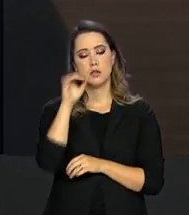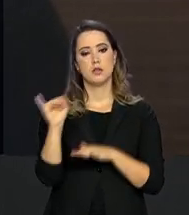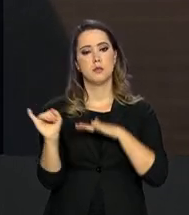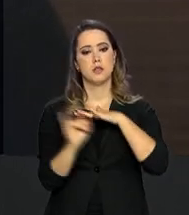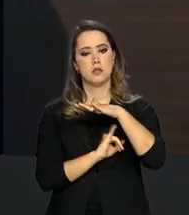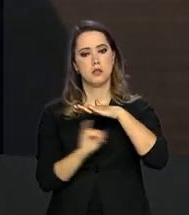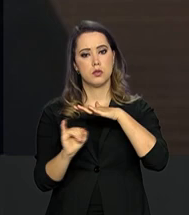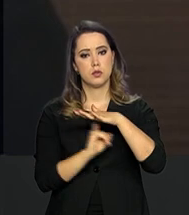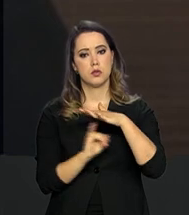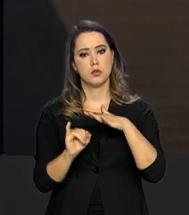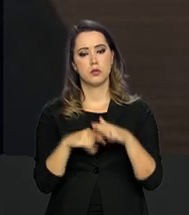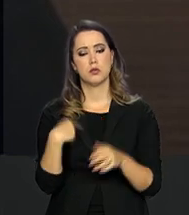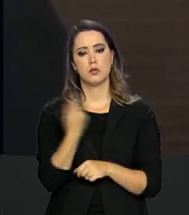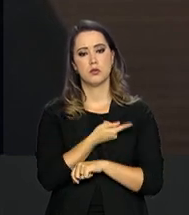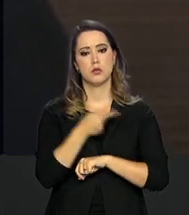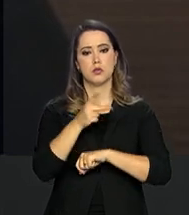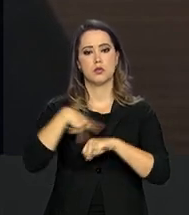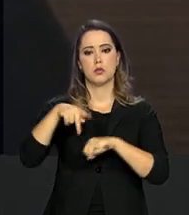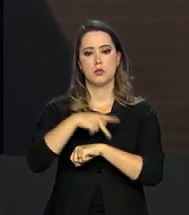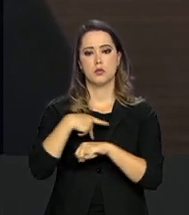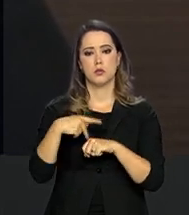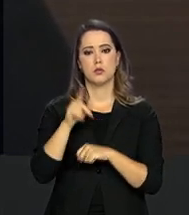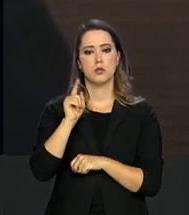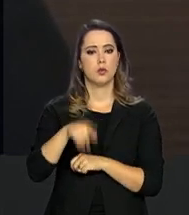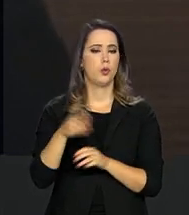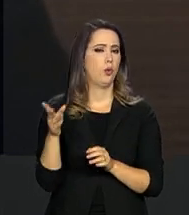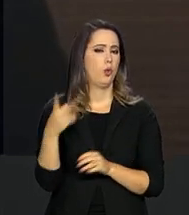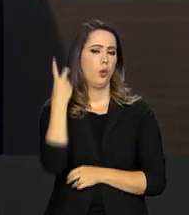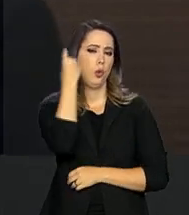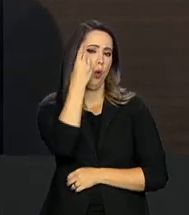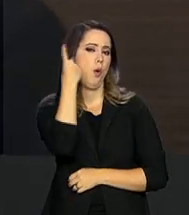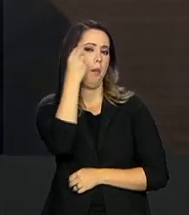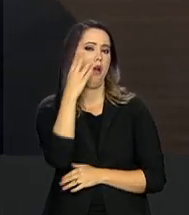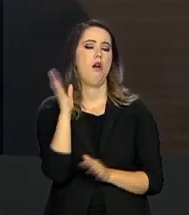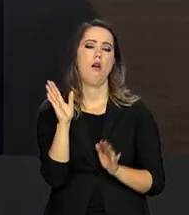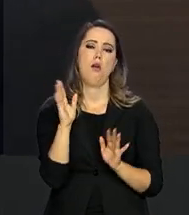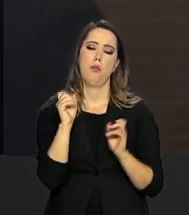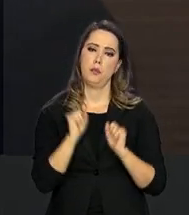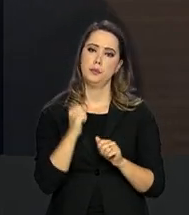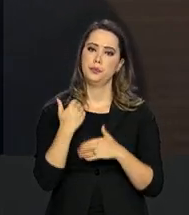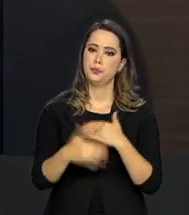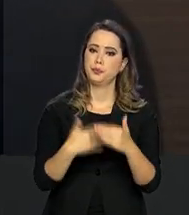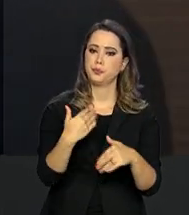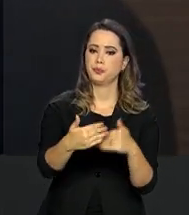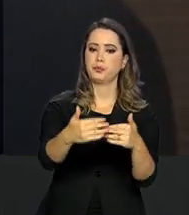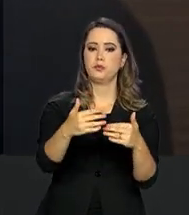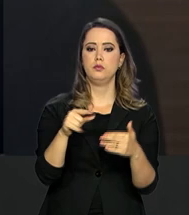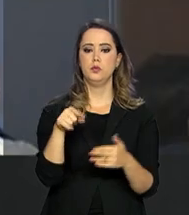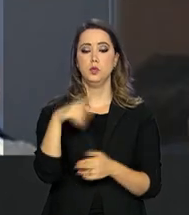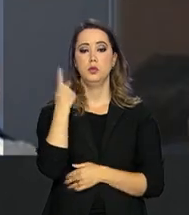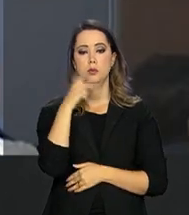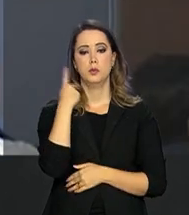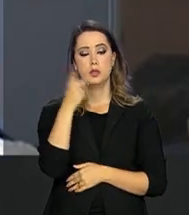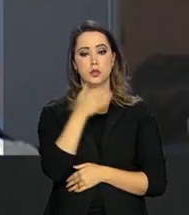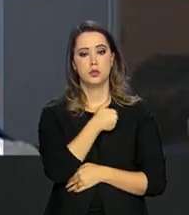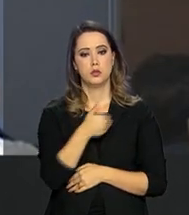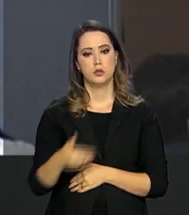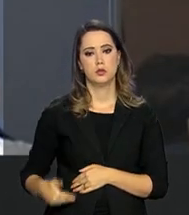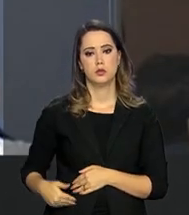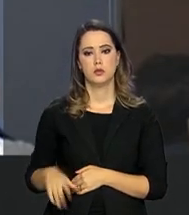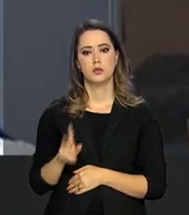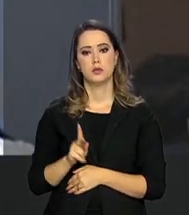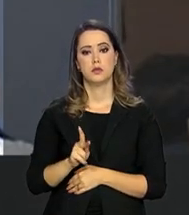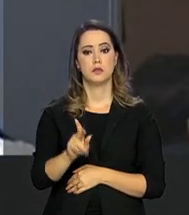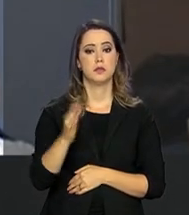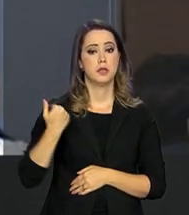de nossos países com natural propósito e conceber e implementar políticas públicas sempre